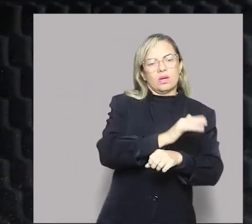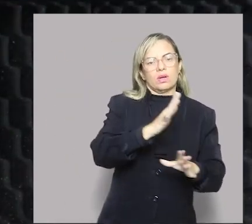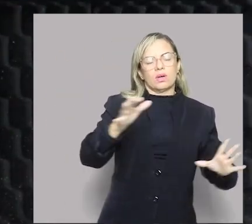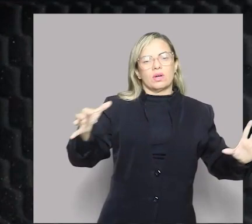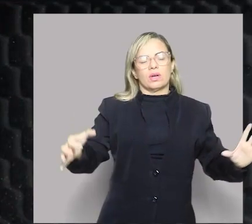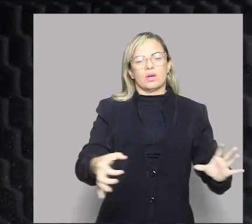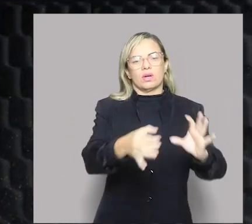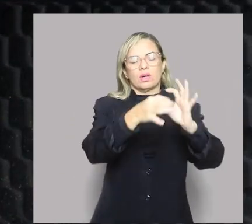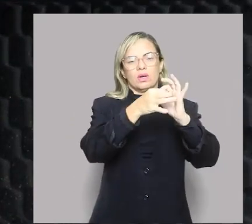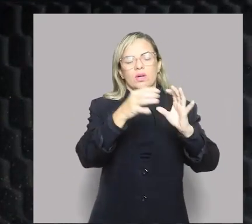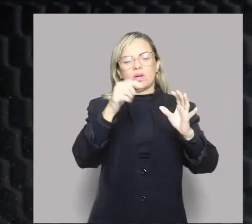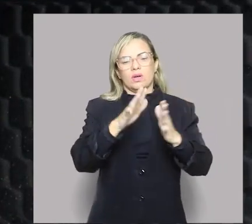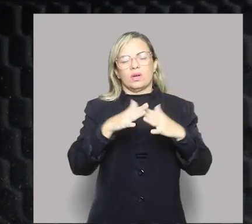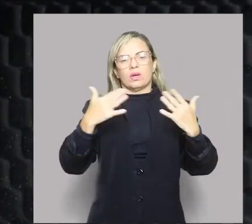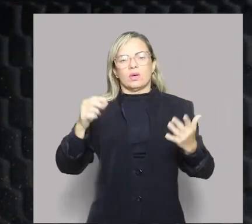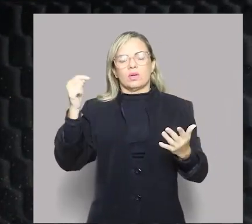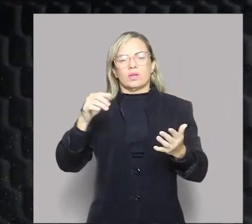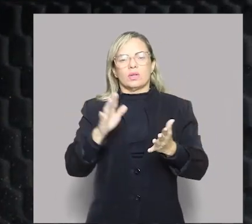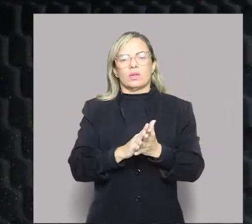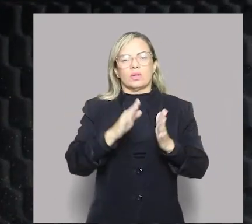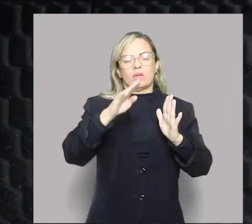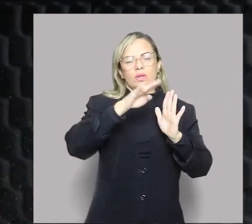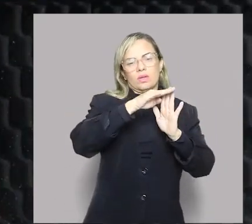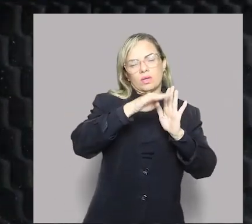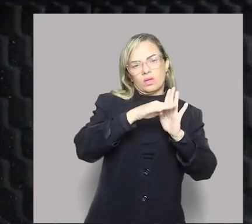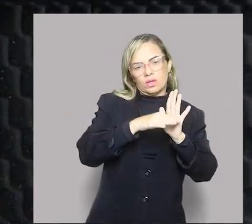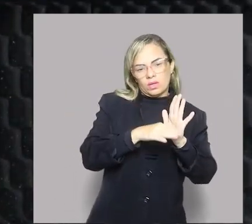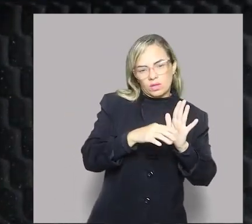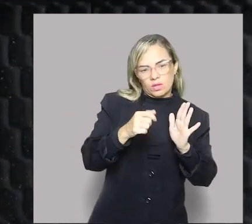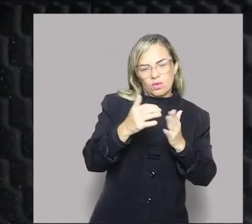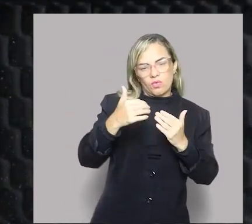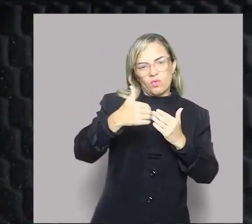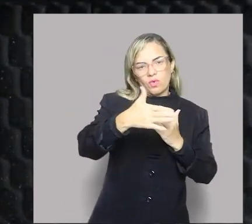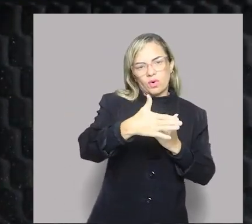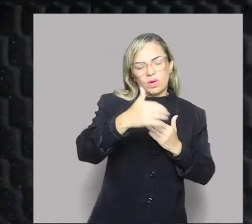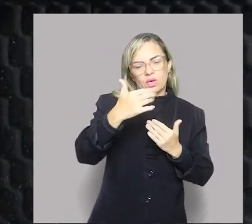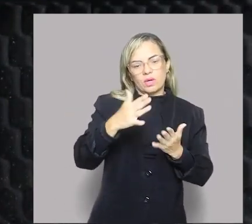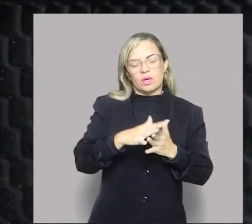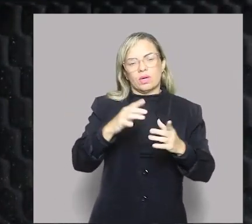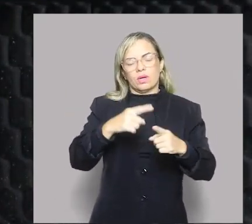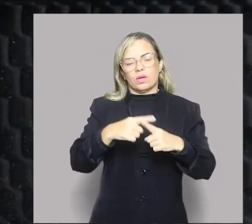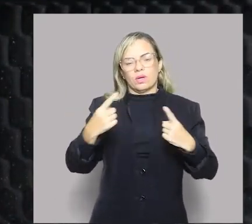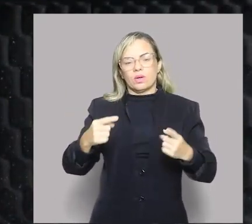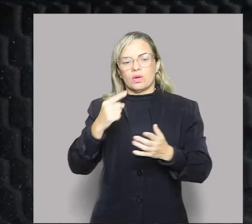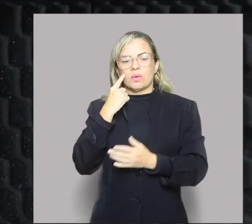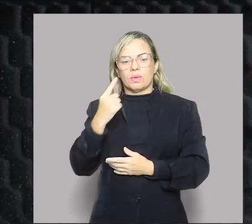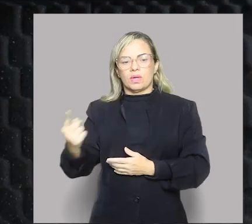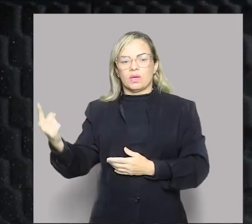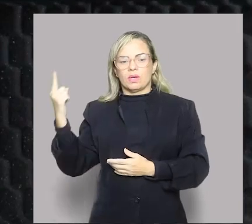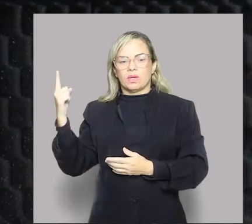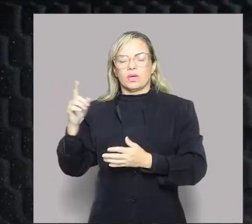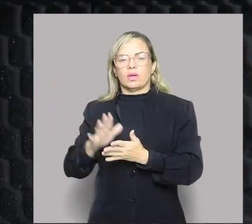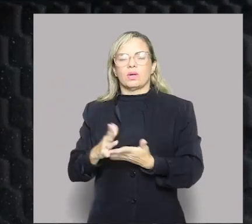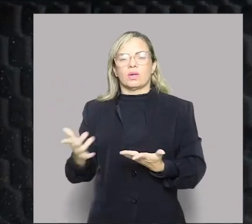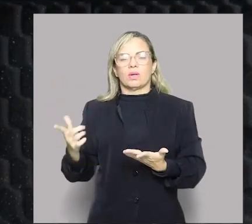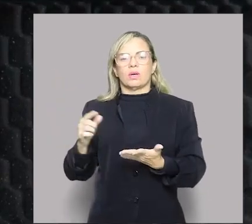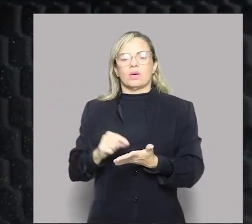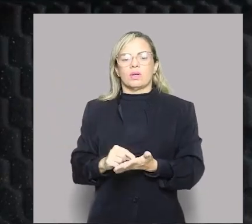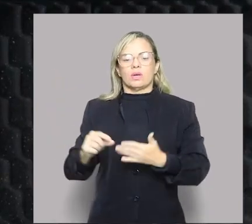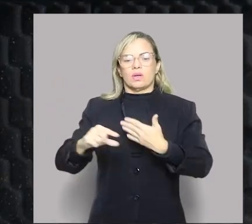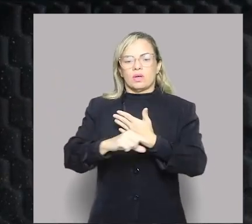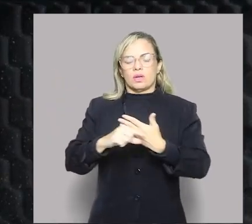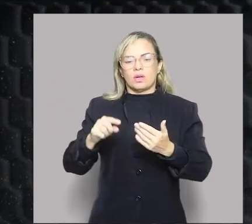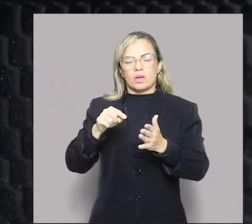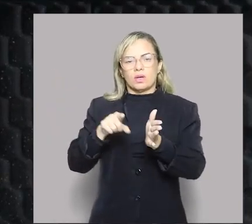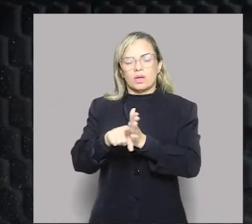é uma estratégia que vai trazer elementos, né, fora, mas o legitimador é um argumento de autoridade, ou